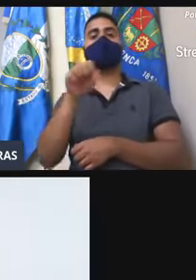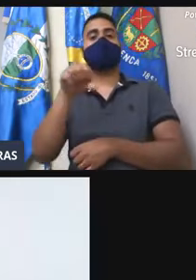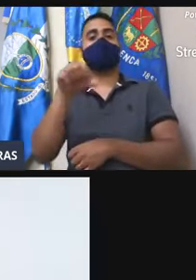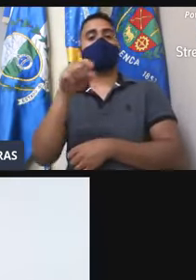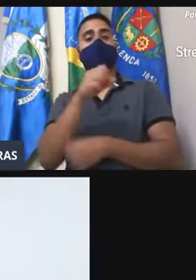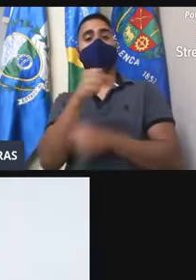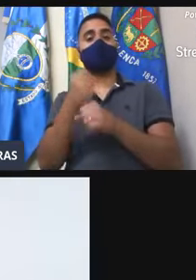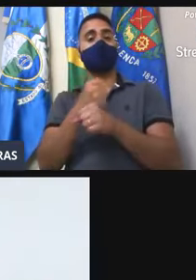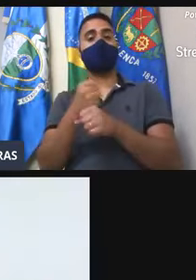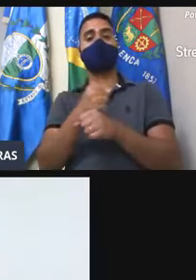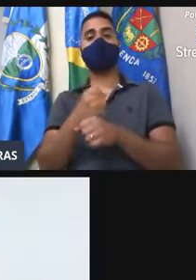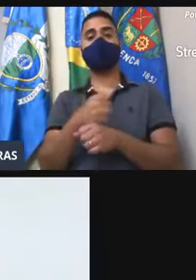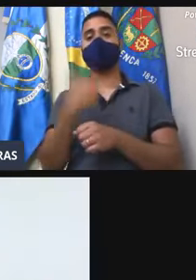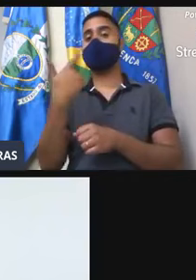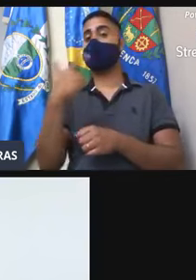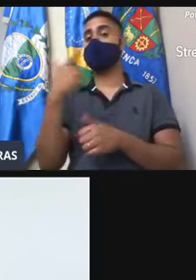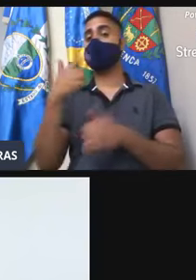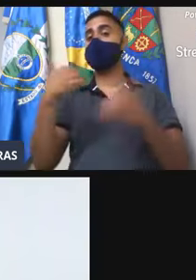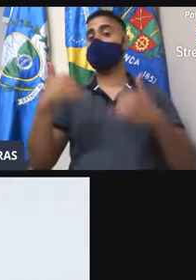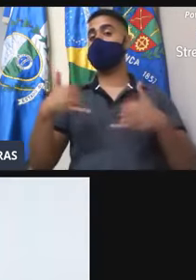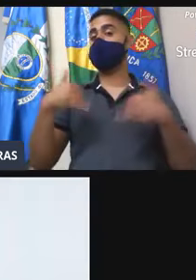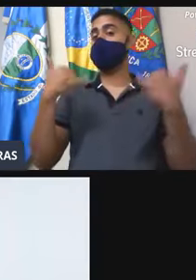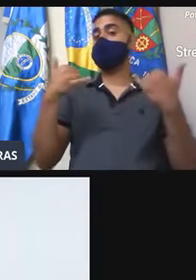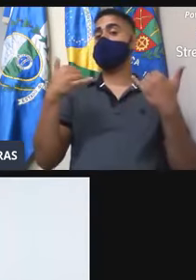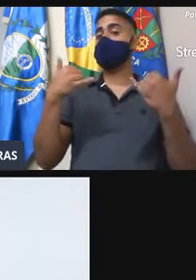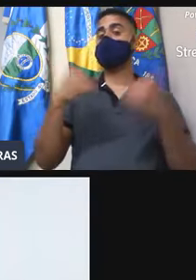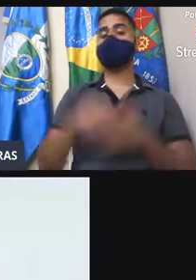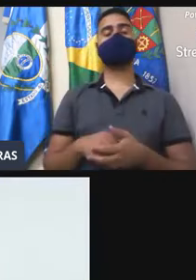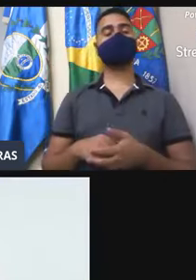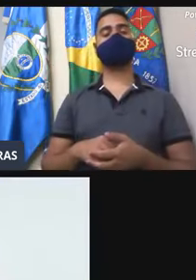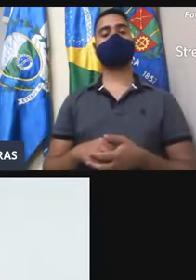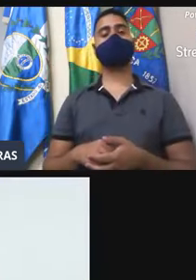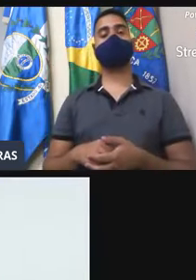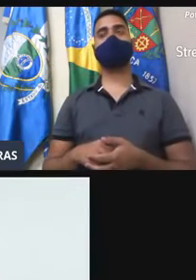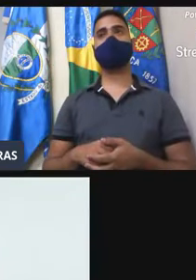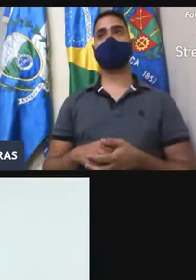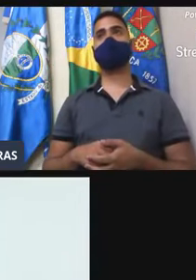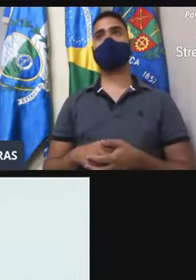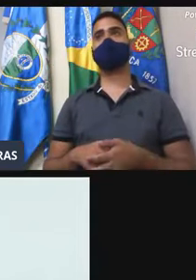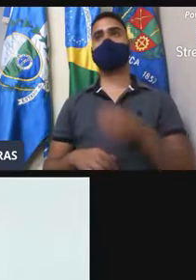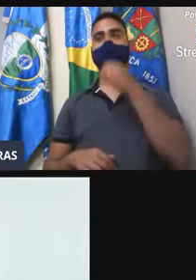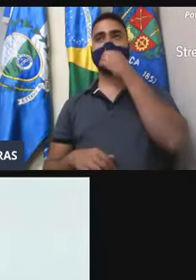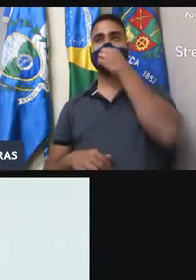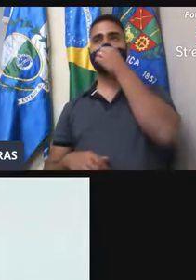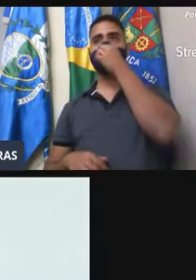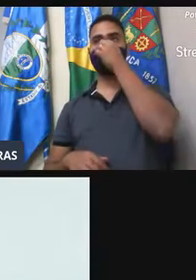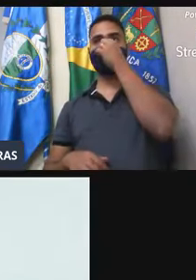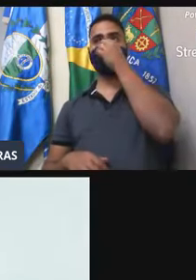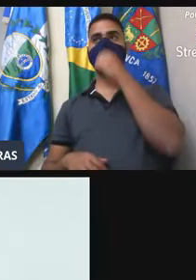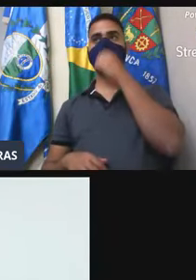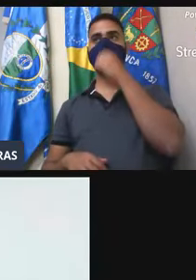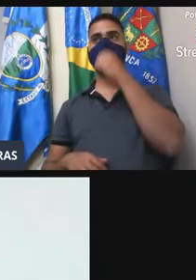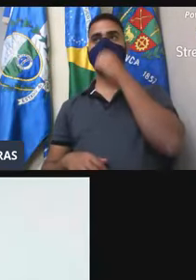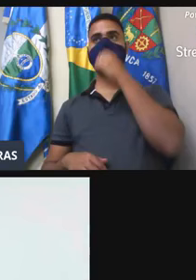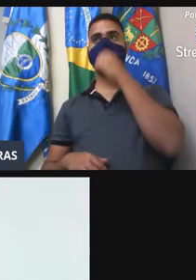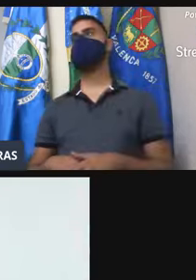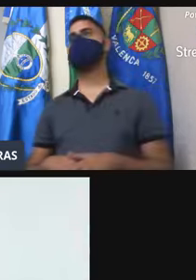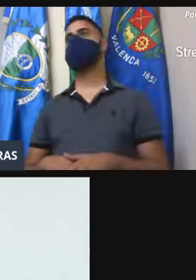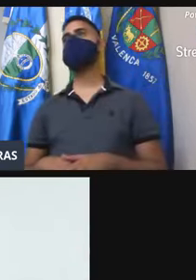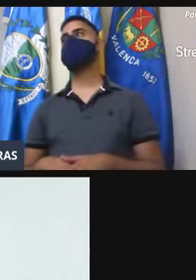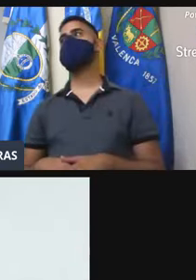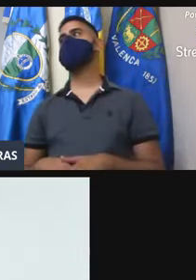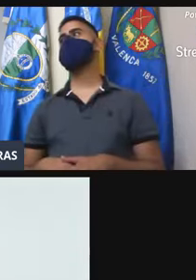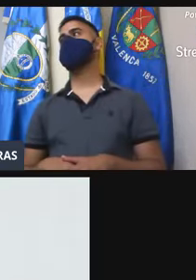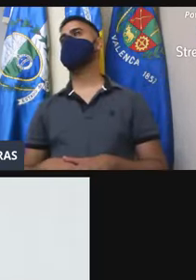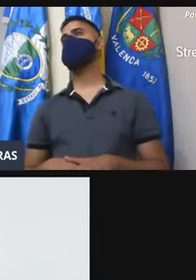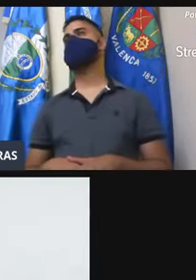189 anos, vamos ter uma festa da Glória diferente. Então, digo a eles, com toda tranquilidade, pode, assim, para me terminar, deixo